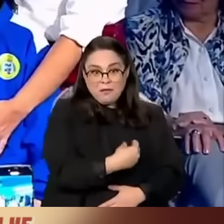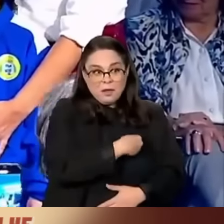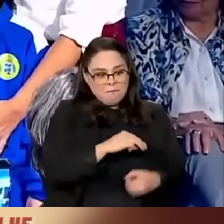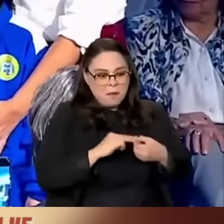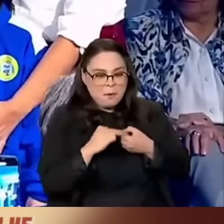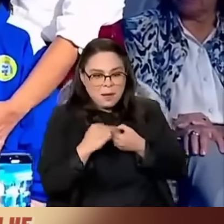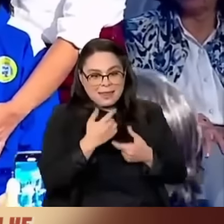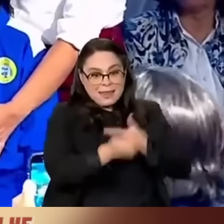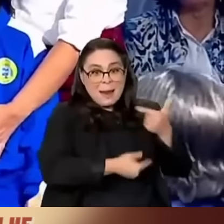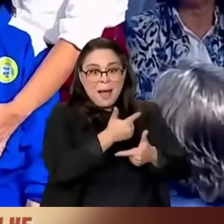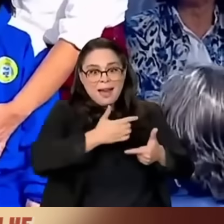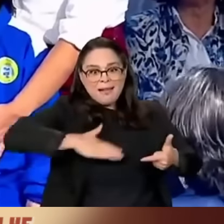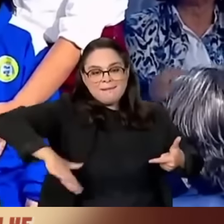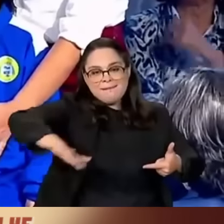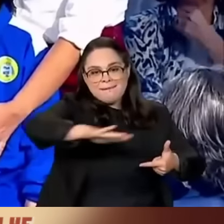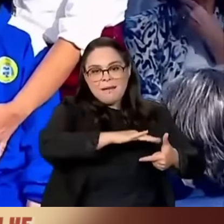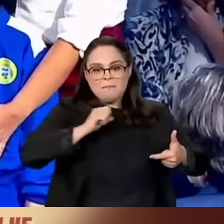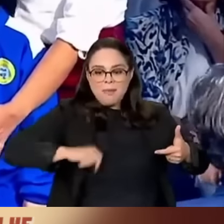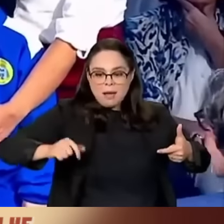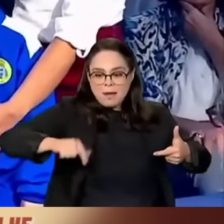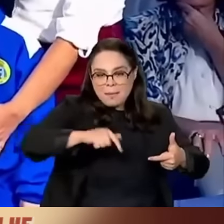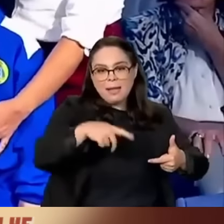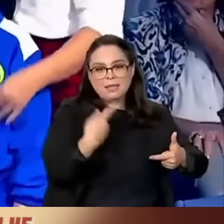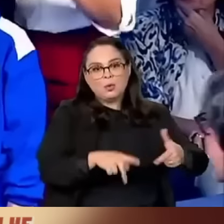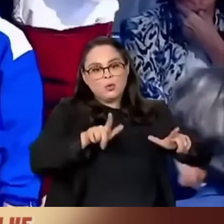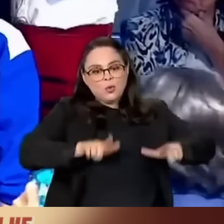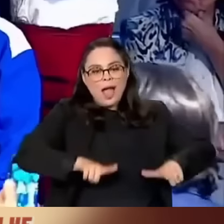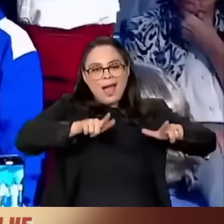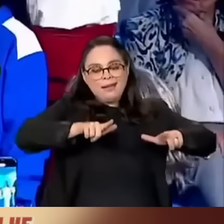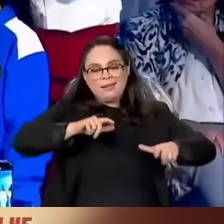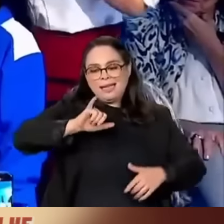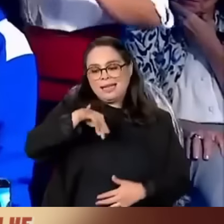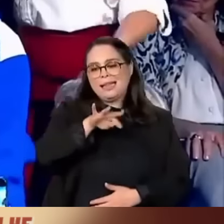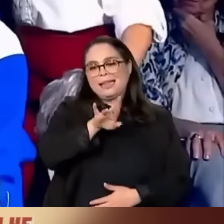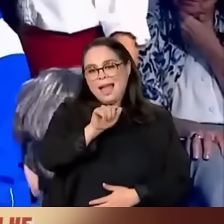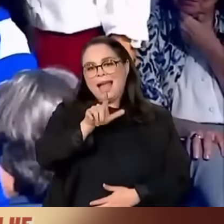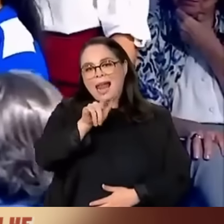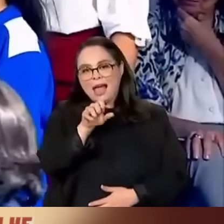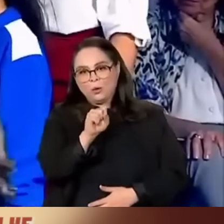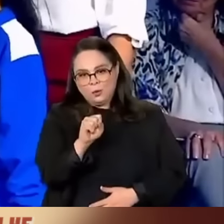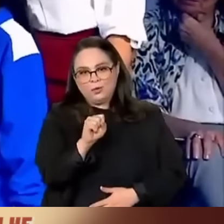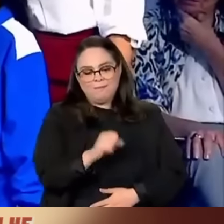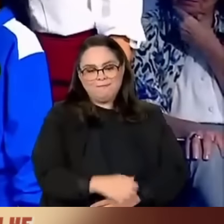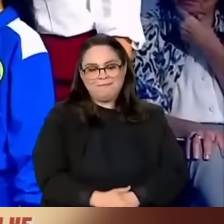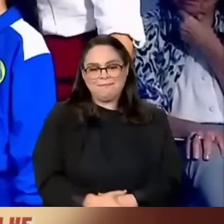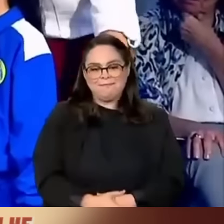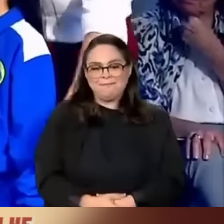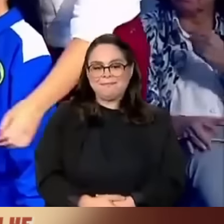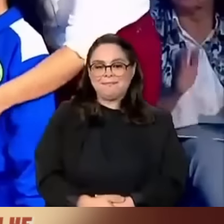munícipes trabalhadoras residentes no Jardim Interlagos, onde a escola se localiza.